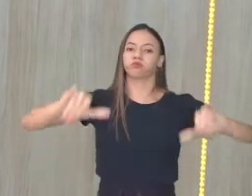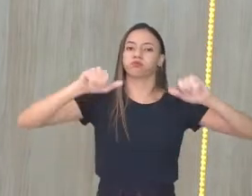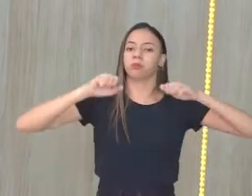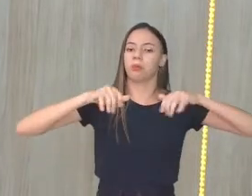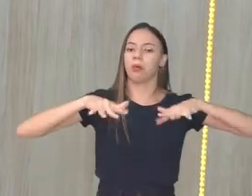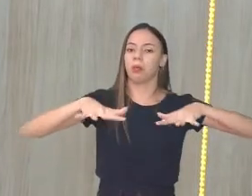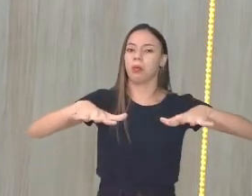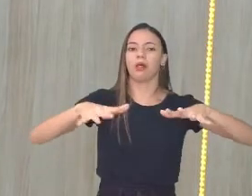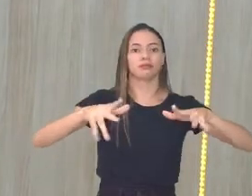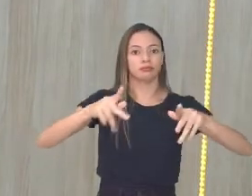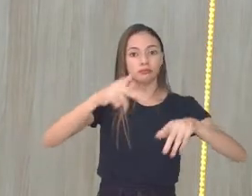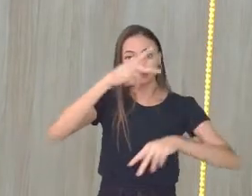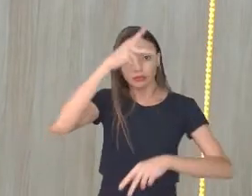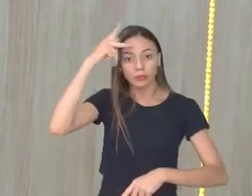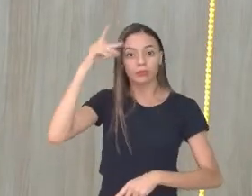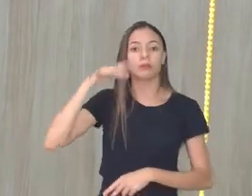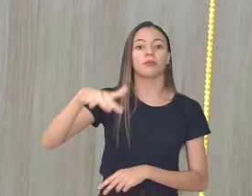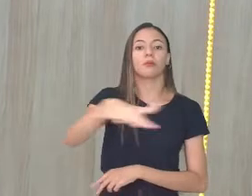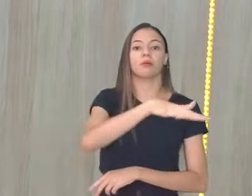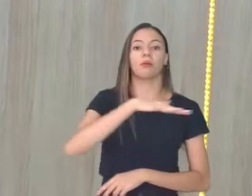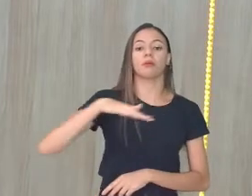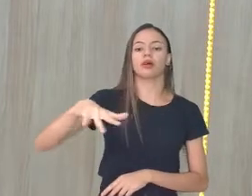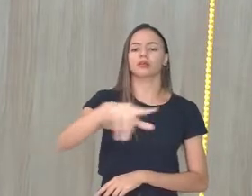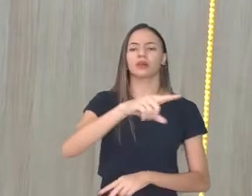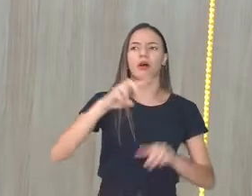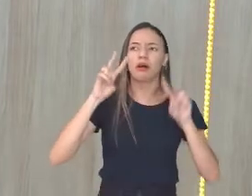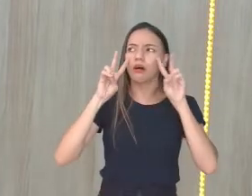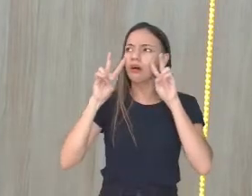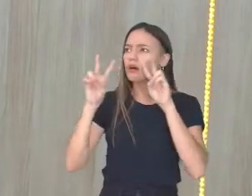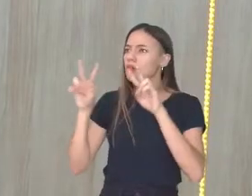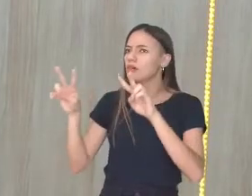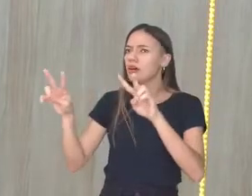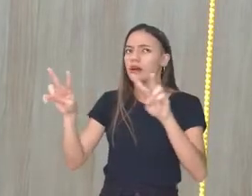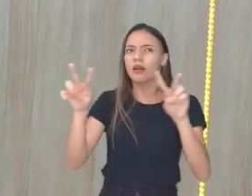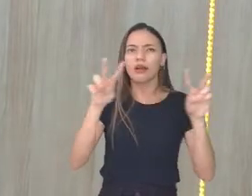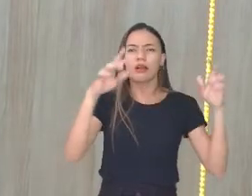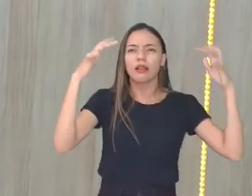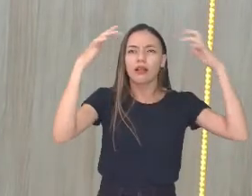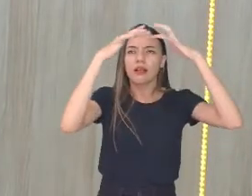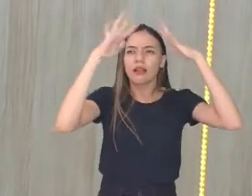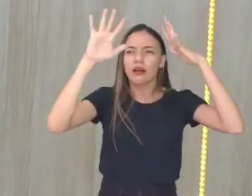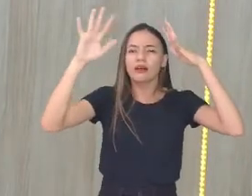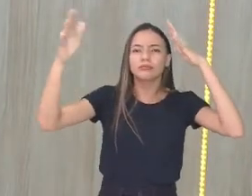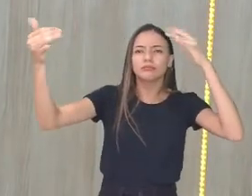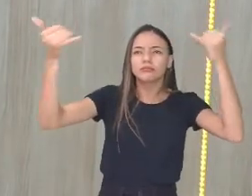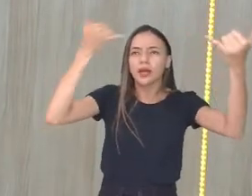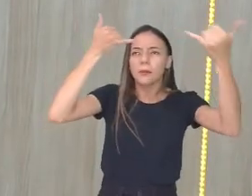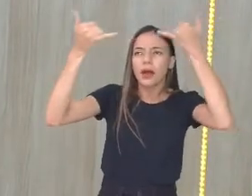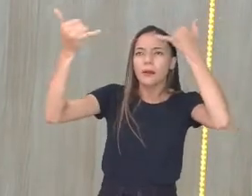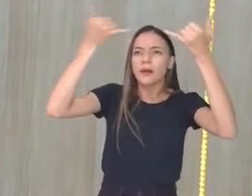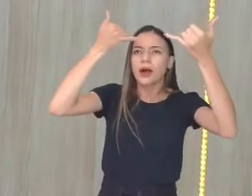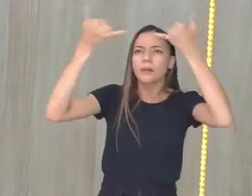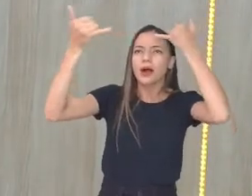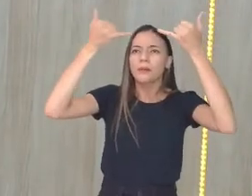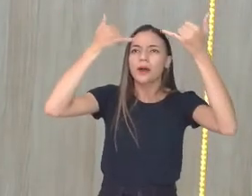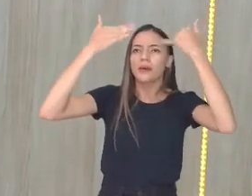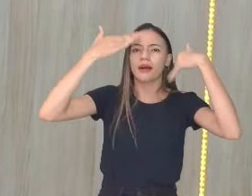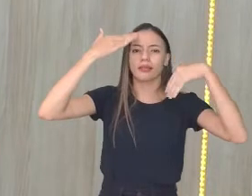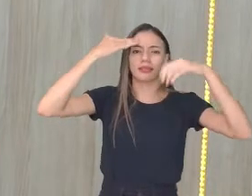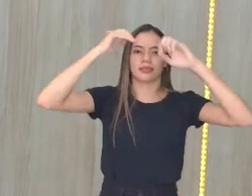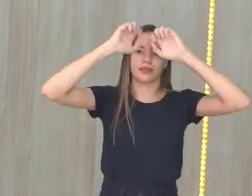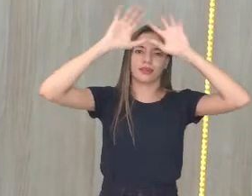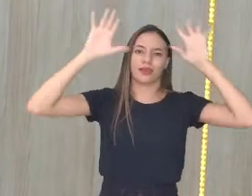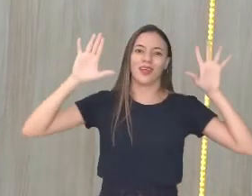a população, ela vendo aquilo ali, ela fosse assimilando aquelas ideias que eram transmitidas, né,